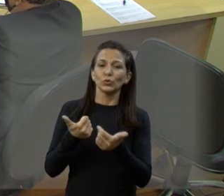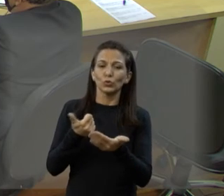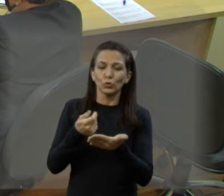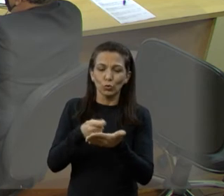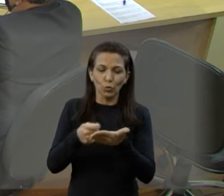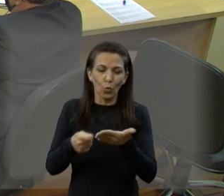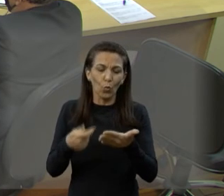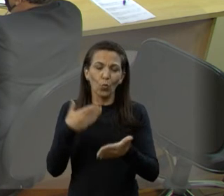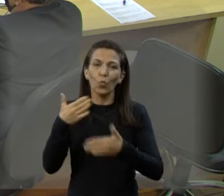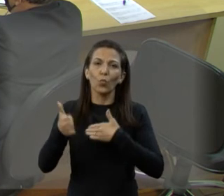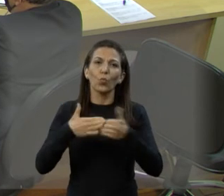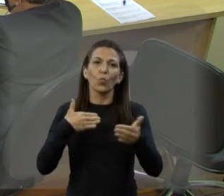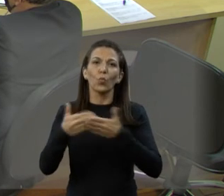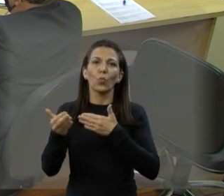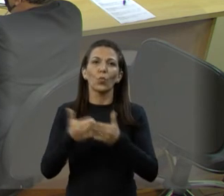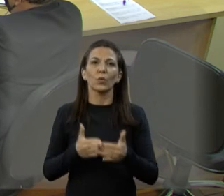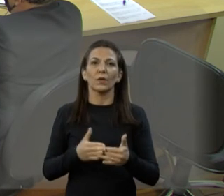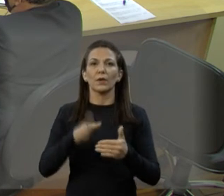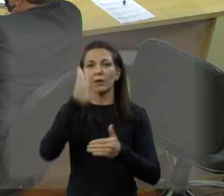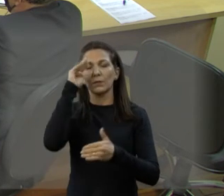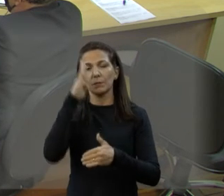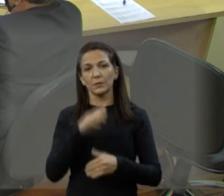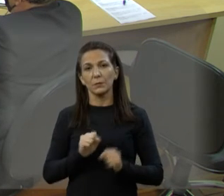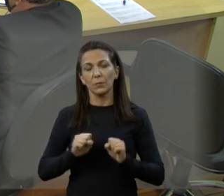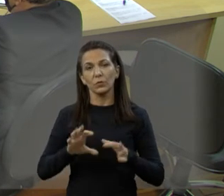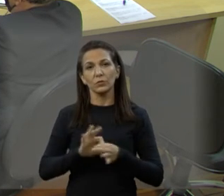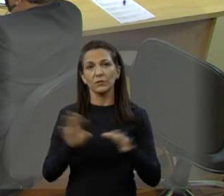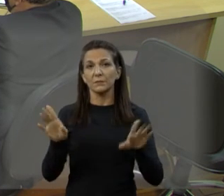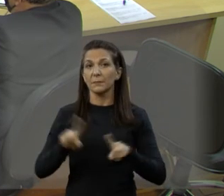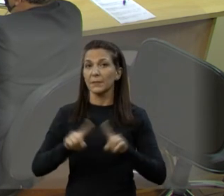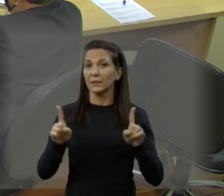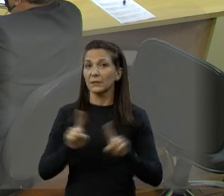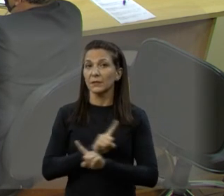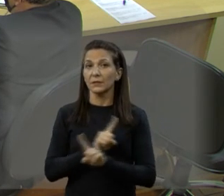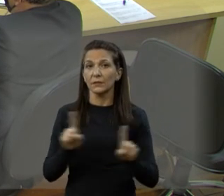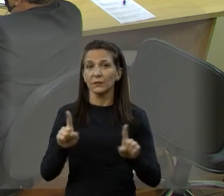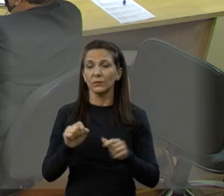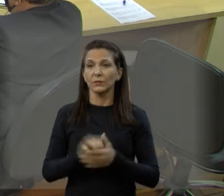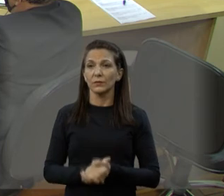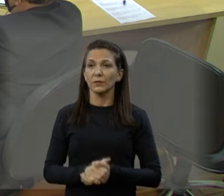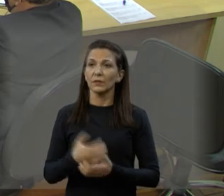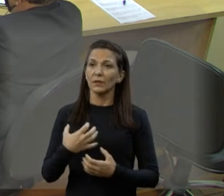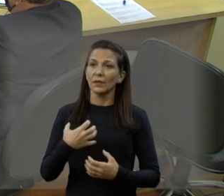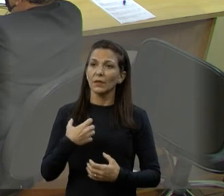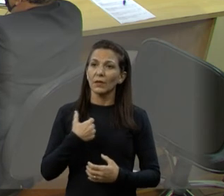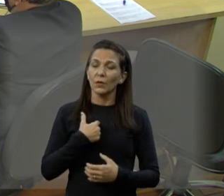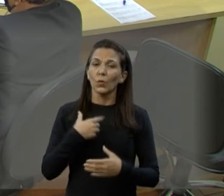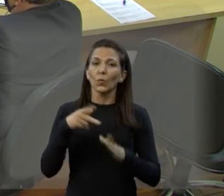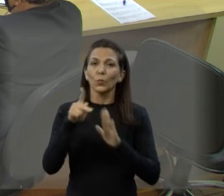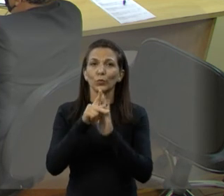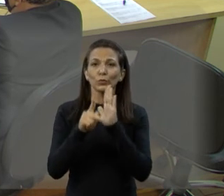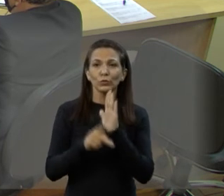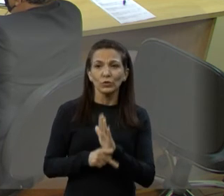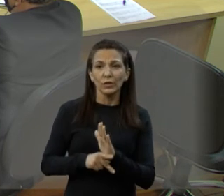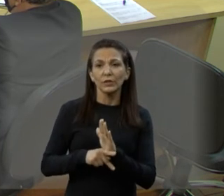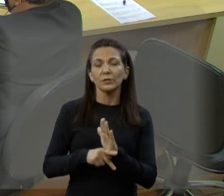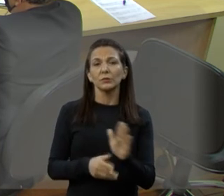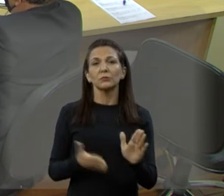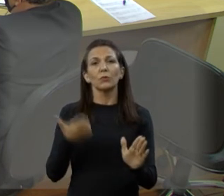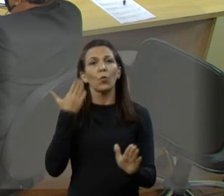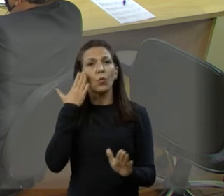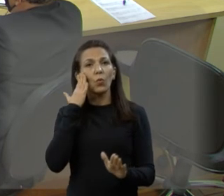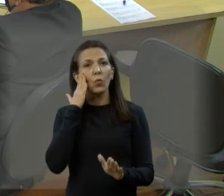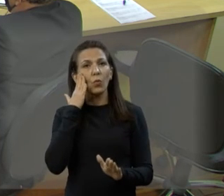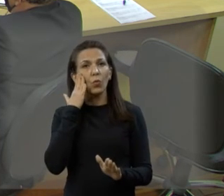colocar esse adendo aqui ó acho que é uma nova fonte de receita do município a importante votei favorável tem minha simpatia esse projeto mas acho importante as pessoas